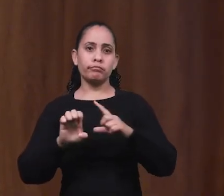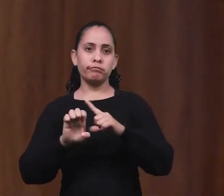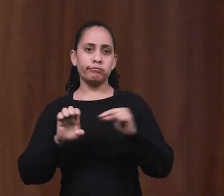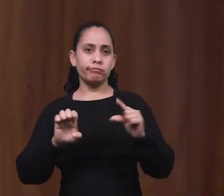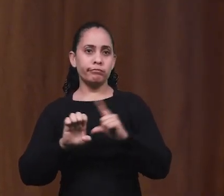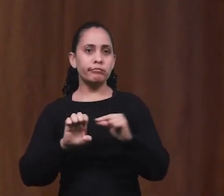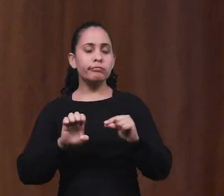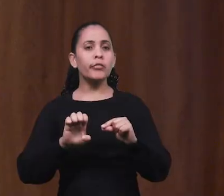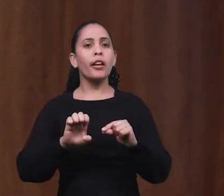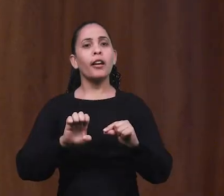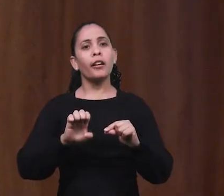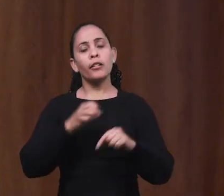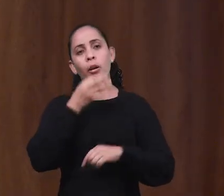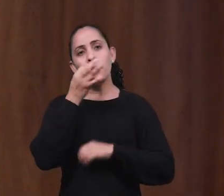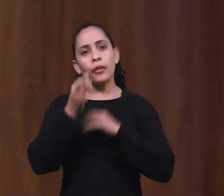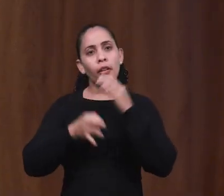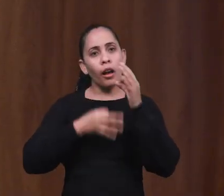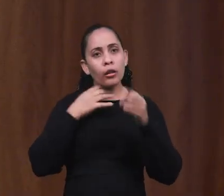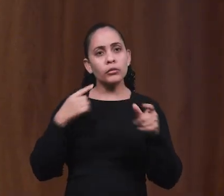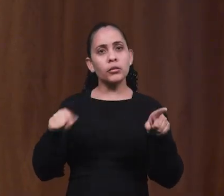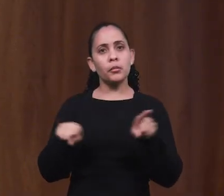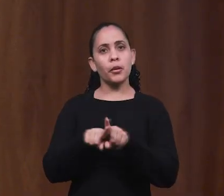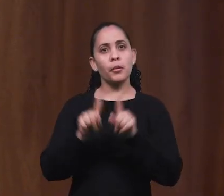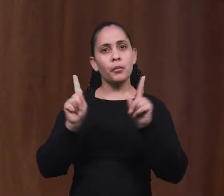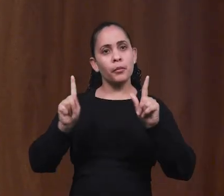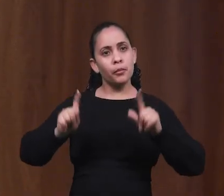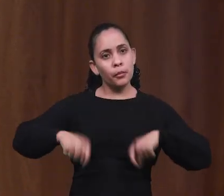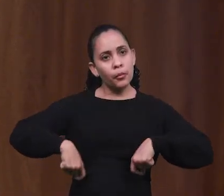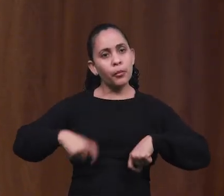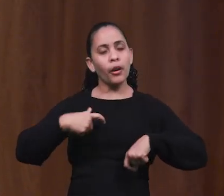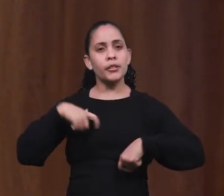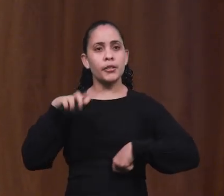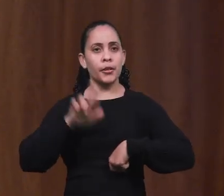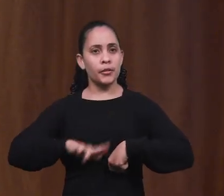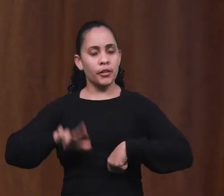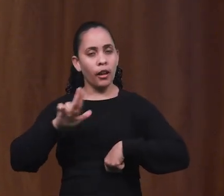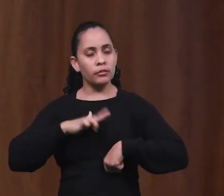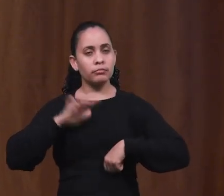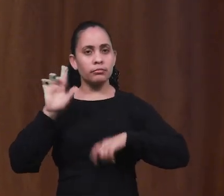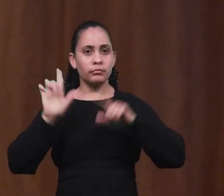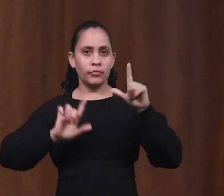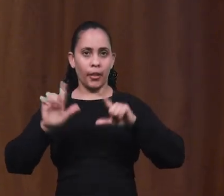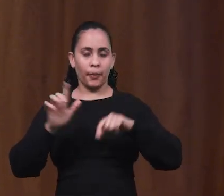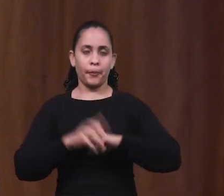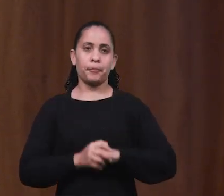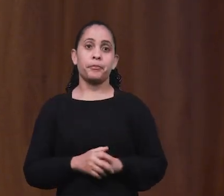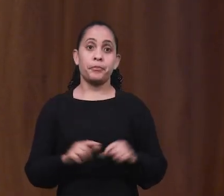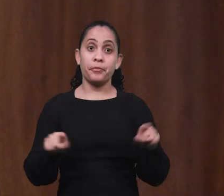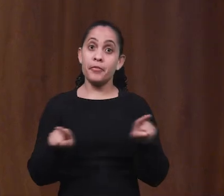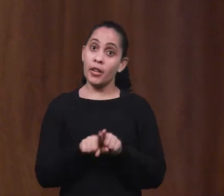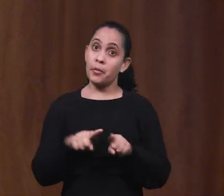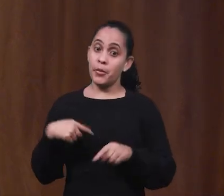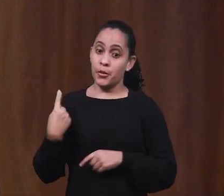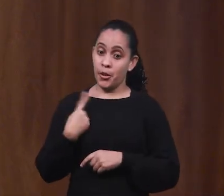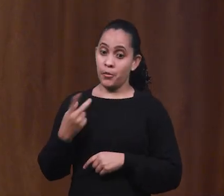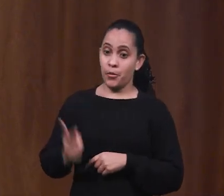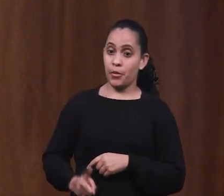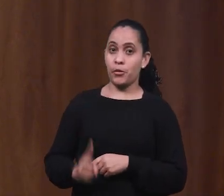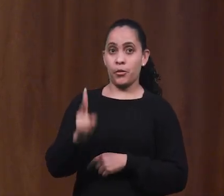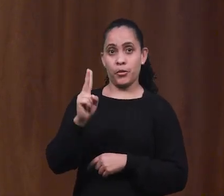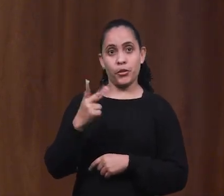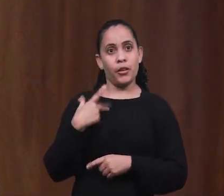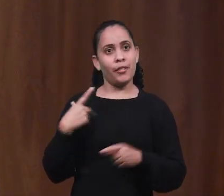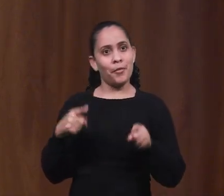trazendo dicas, até mesmo ferramentas que ele citou aqui durante o programa. E neste episódio nós vamos continuar